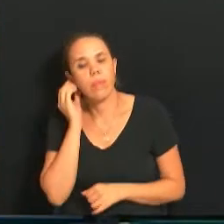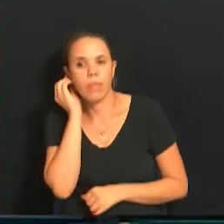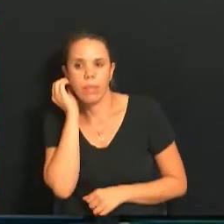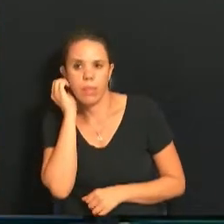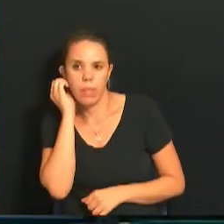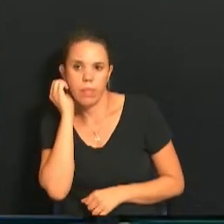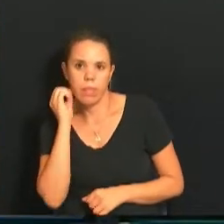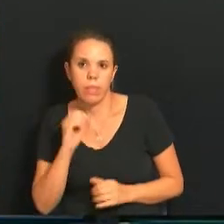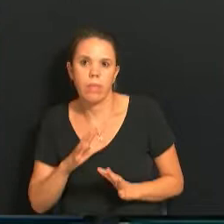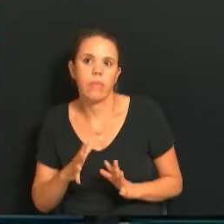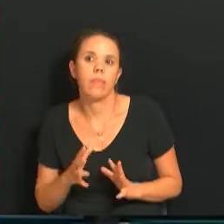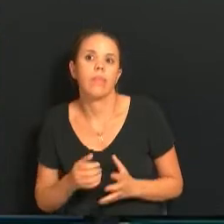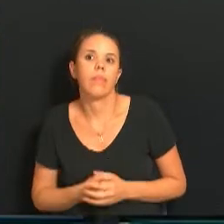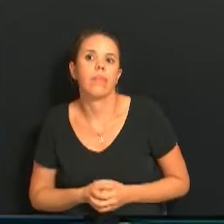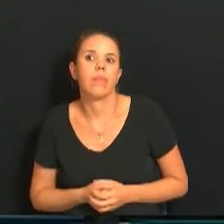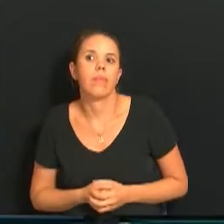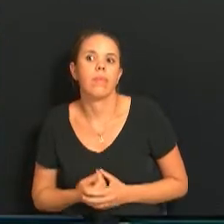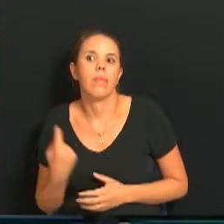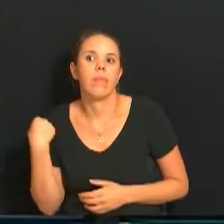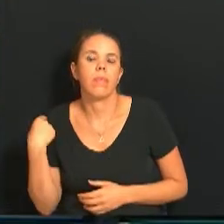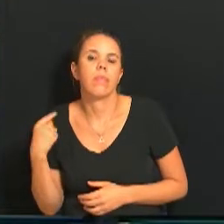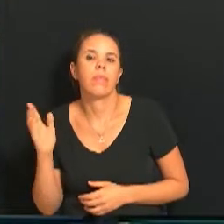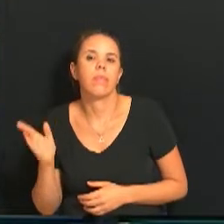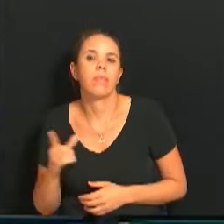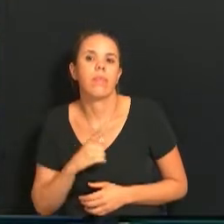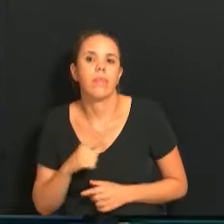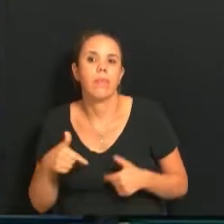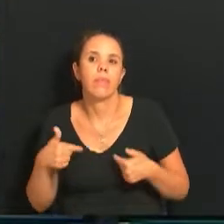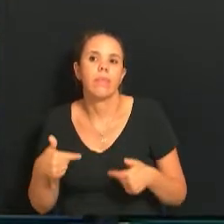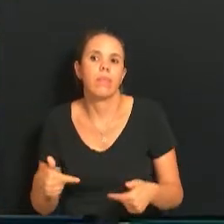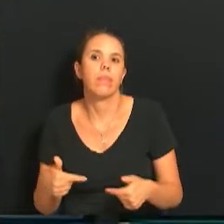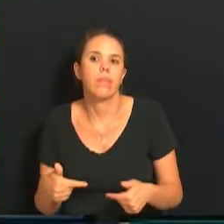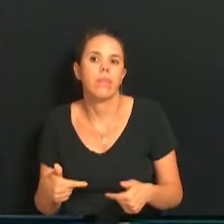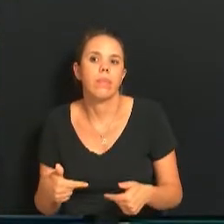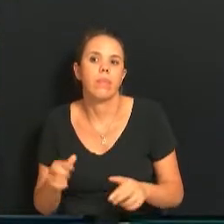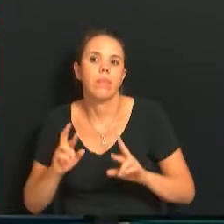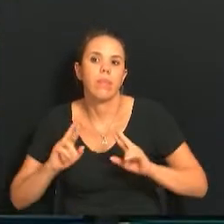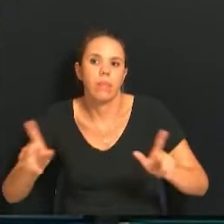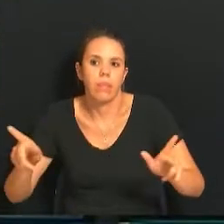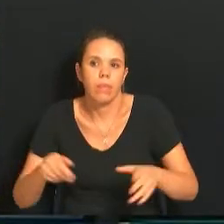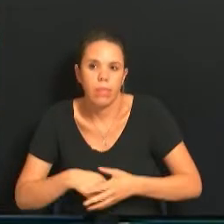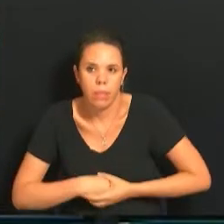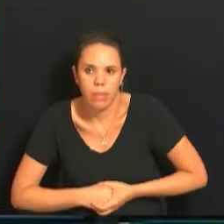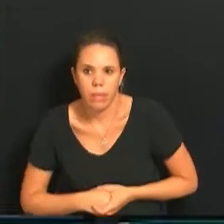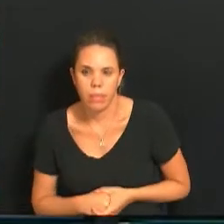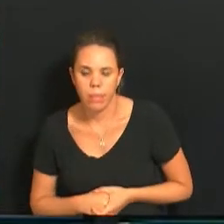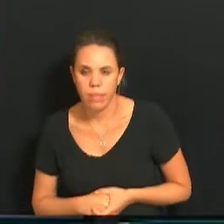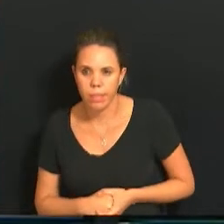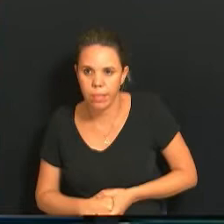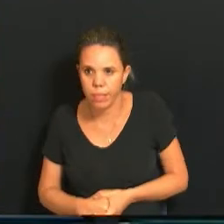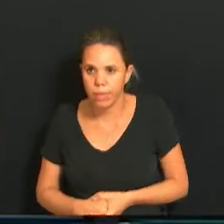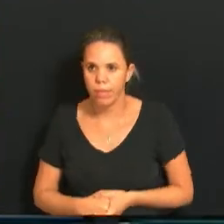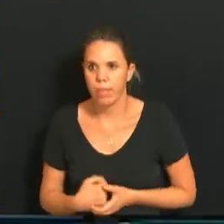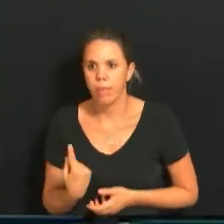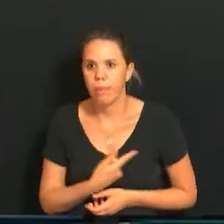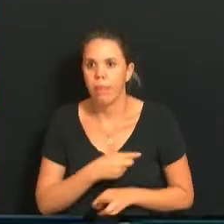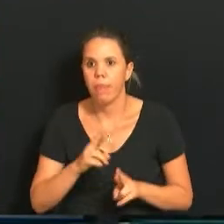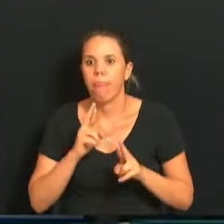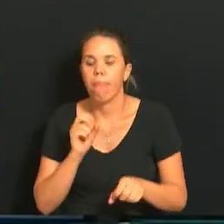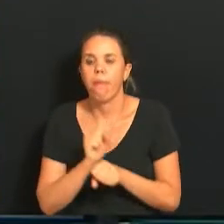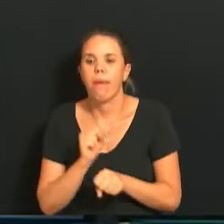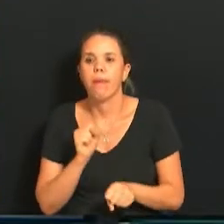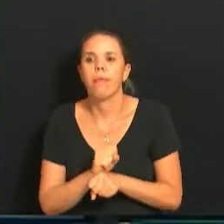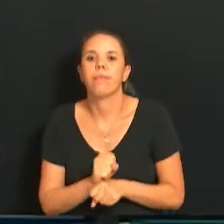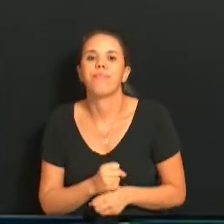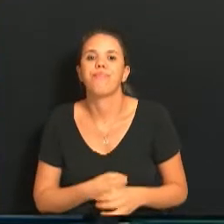alçadas, mas no último jogo a gente já teve uma atitude, uma postura um pouco diferente, né? Então, sim que a gente espera manter essa